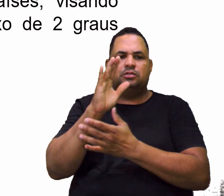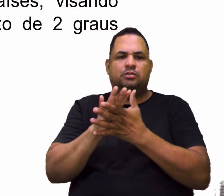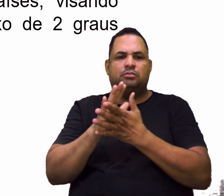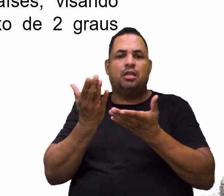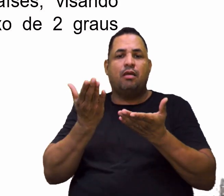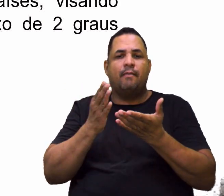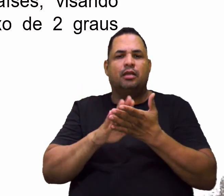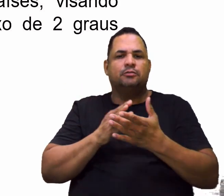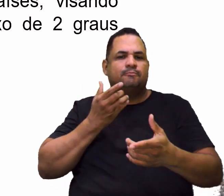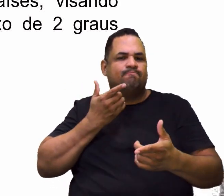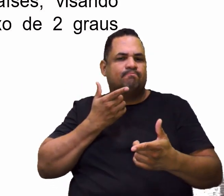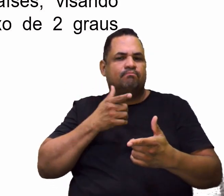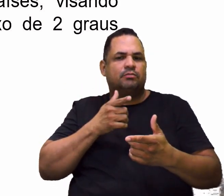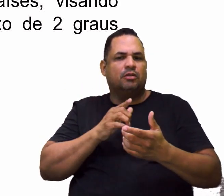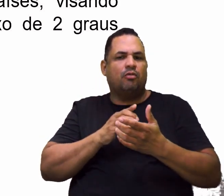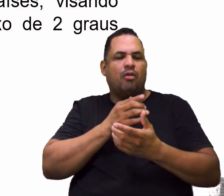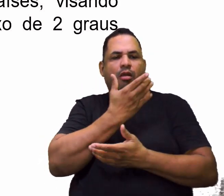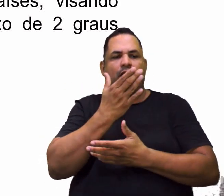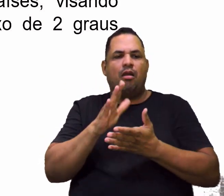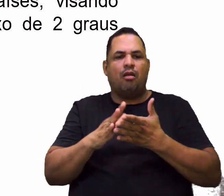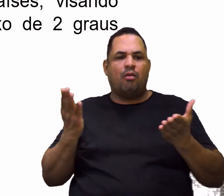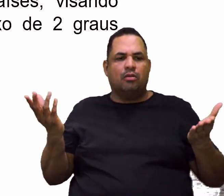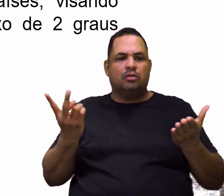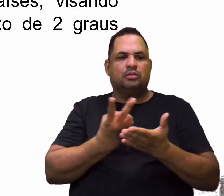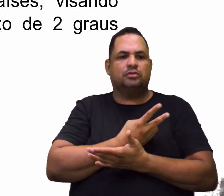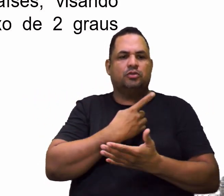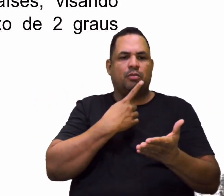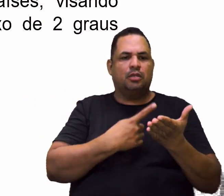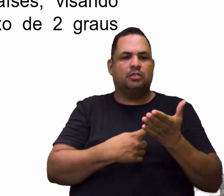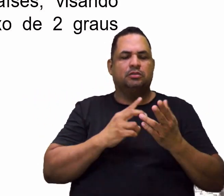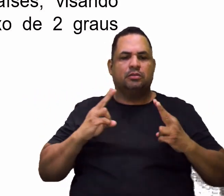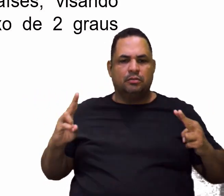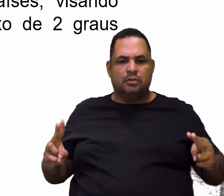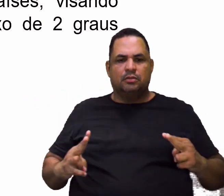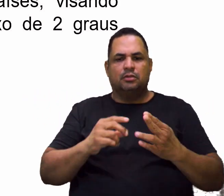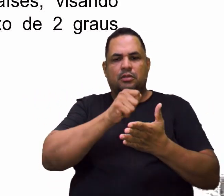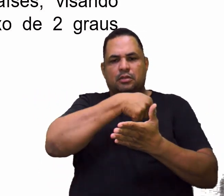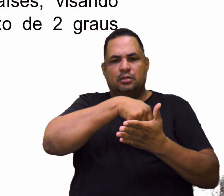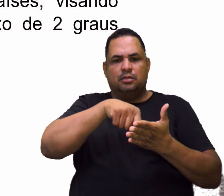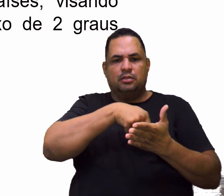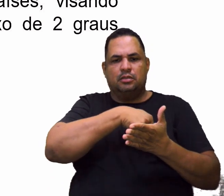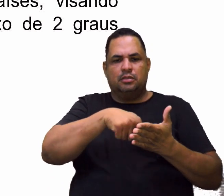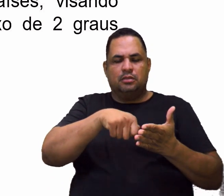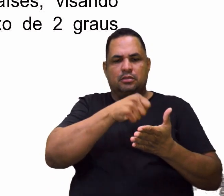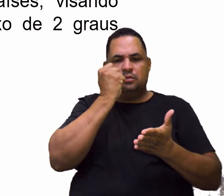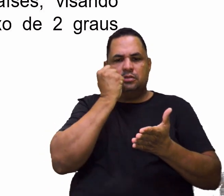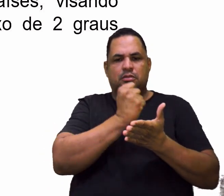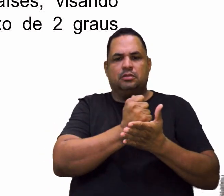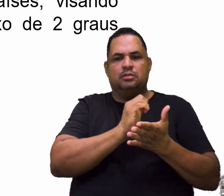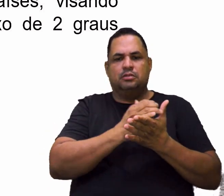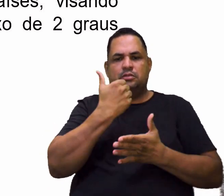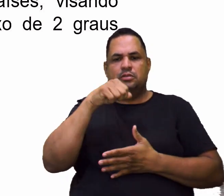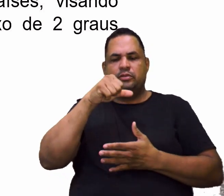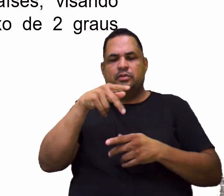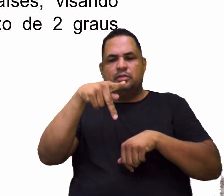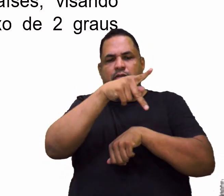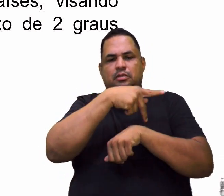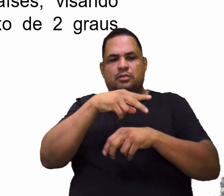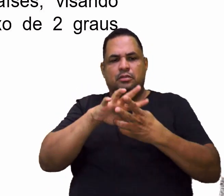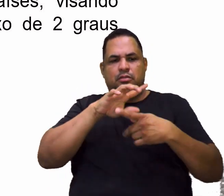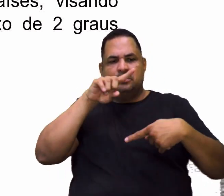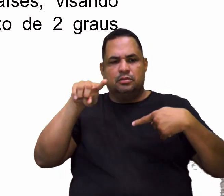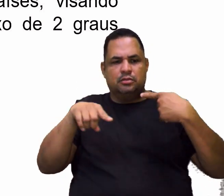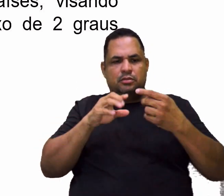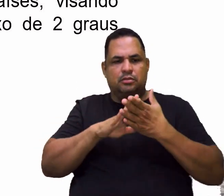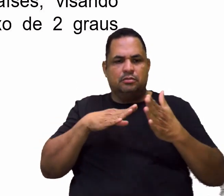atualmente. Exemplos: Acordo de Paris, assinado por 195 países, né, que eles visam